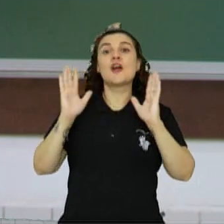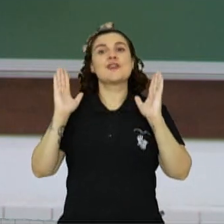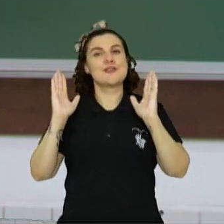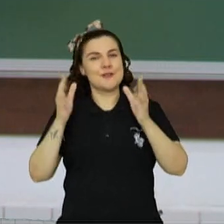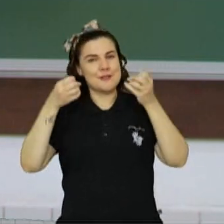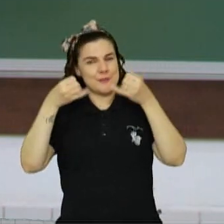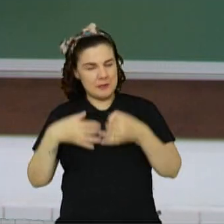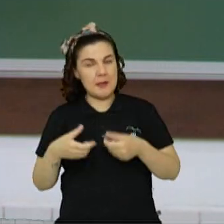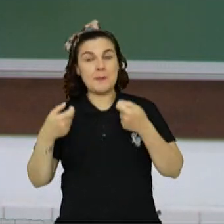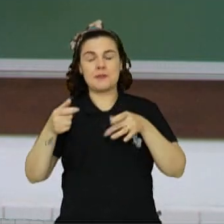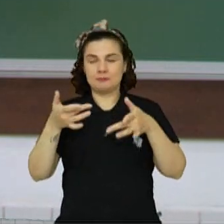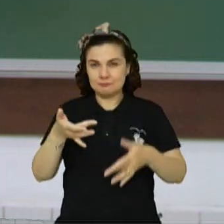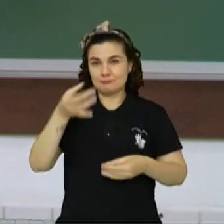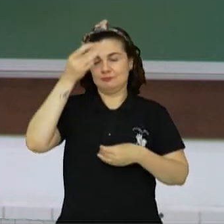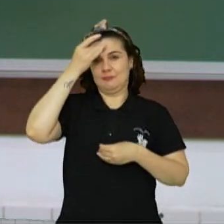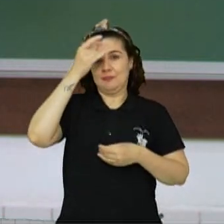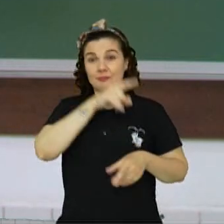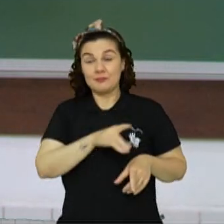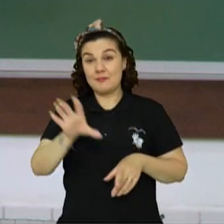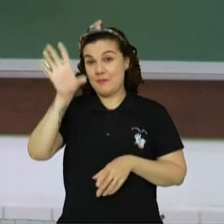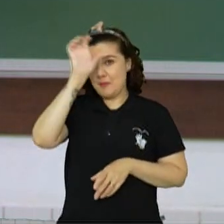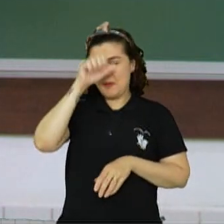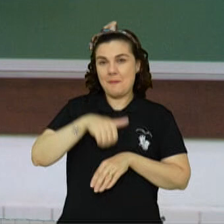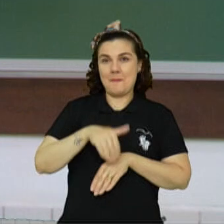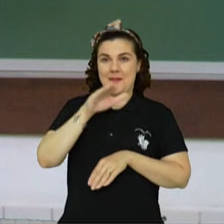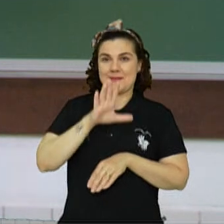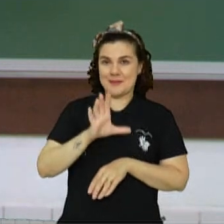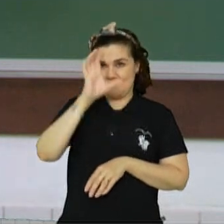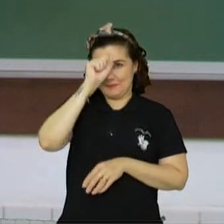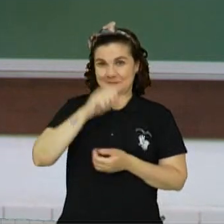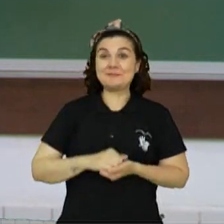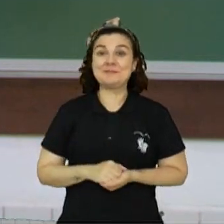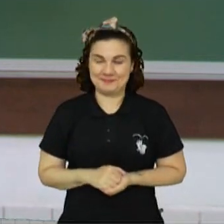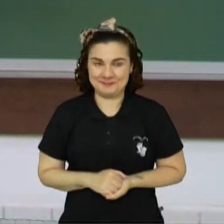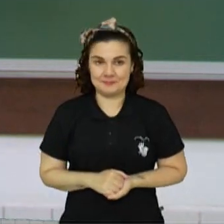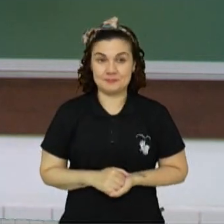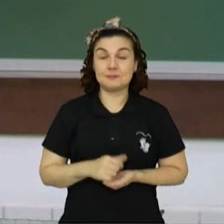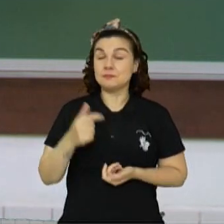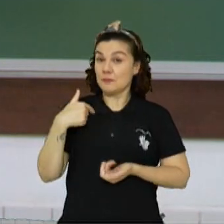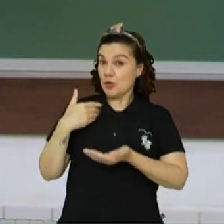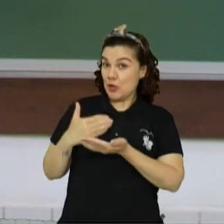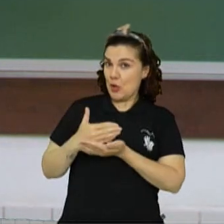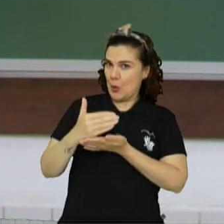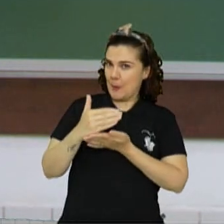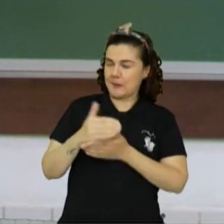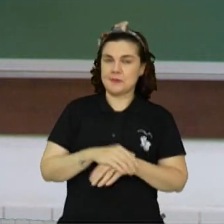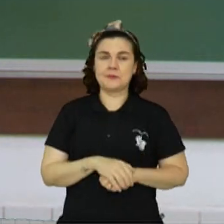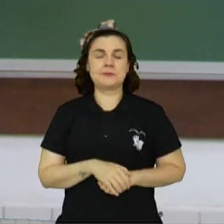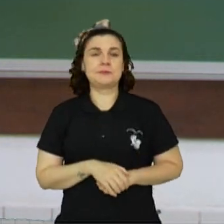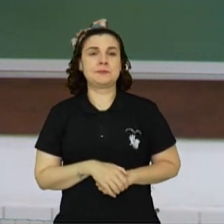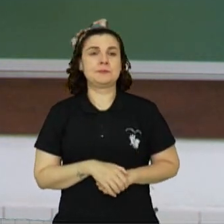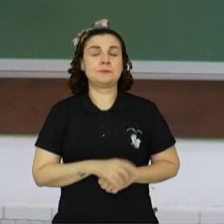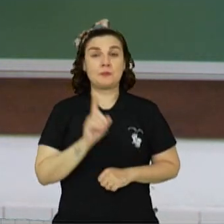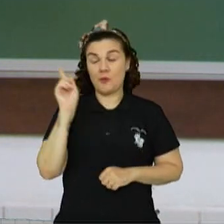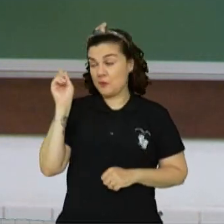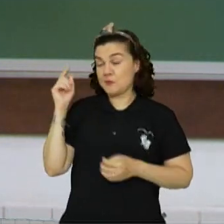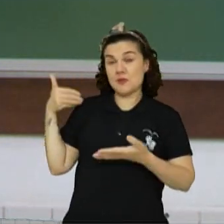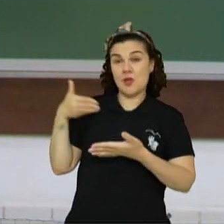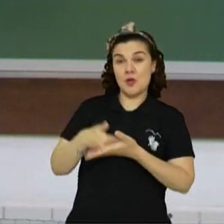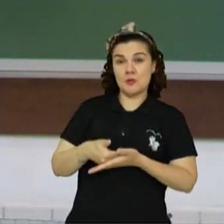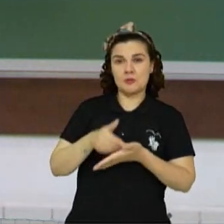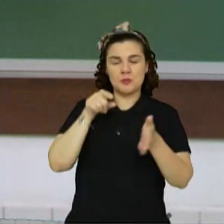mais lúdica e também fixar esse conhecimento, beleza? Eu inicio, então, essa retomada do conteúdo com